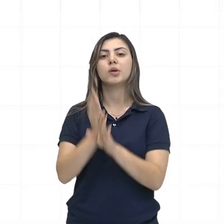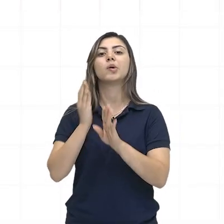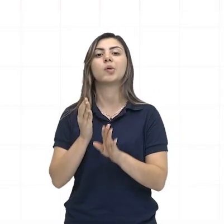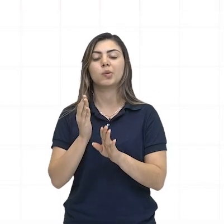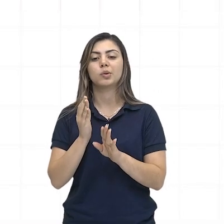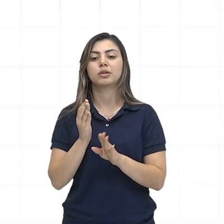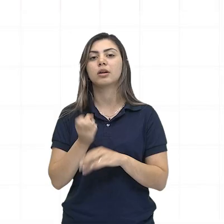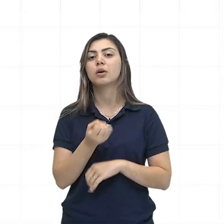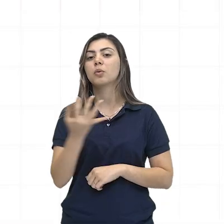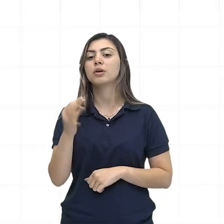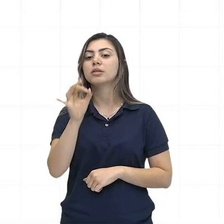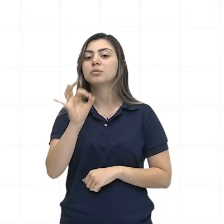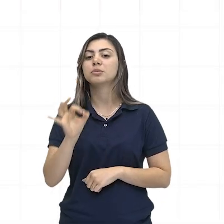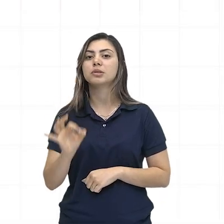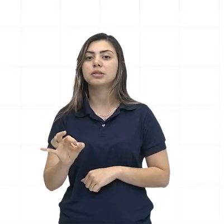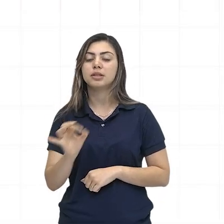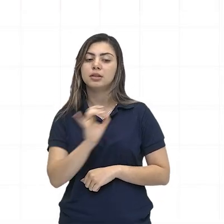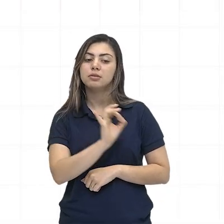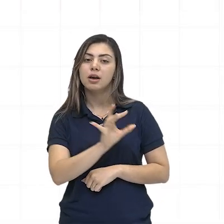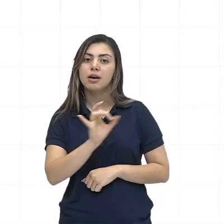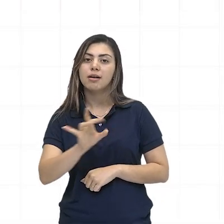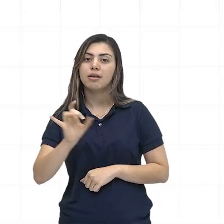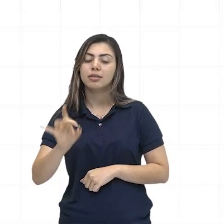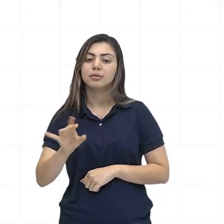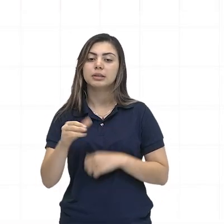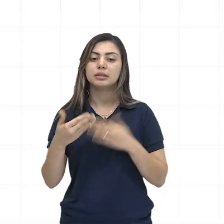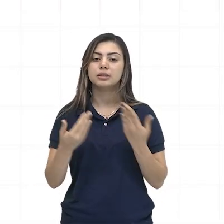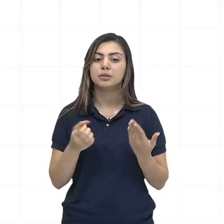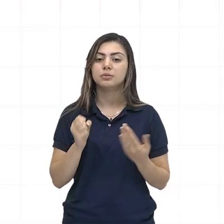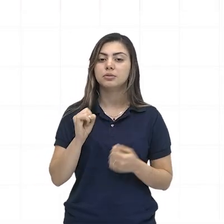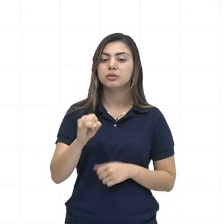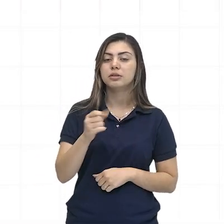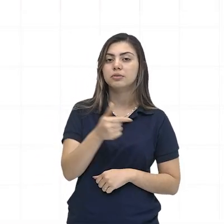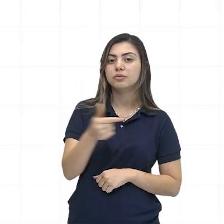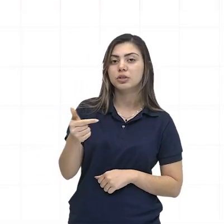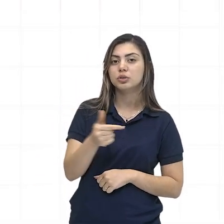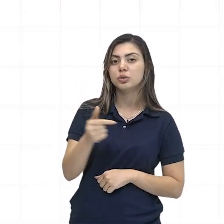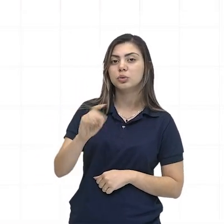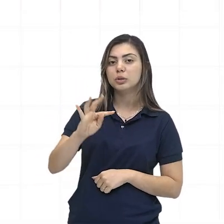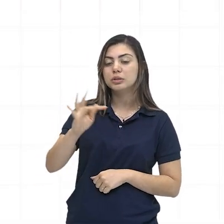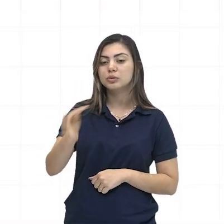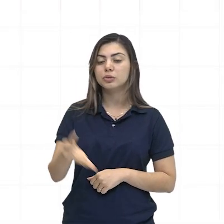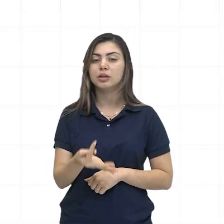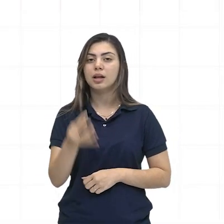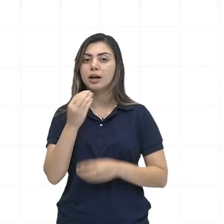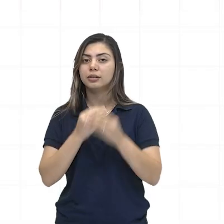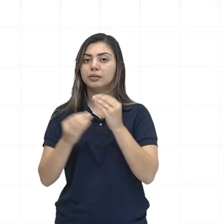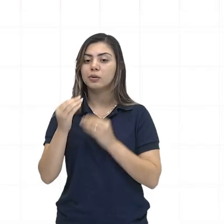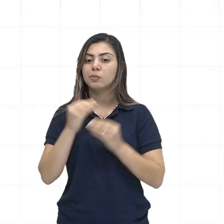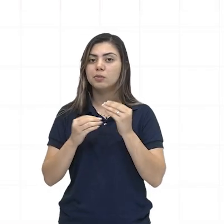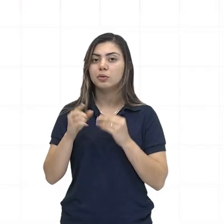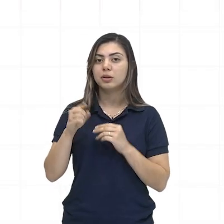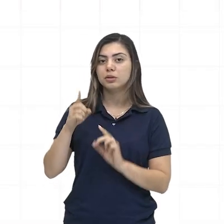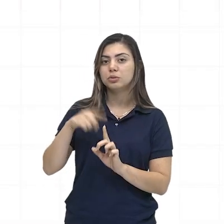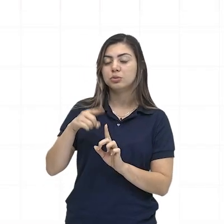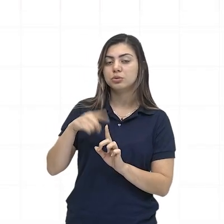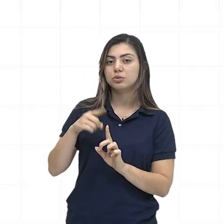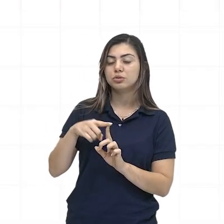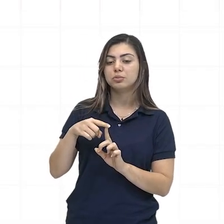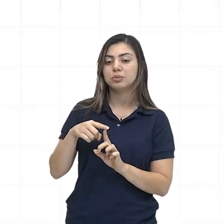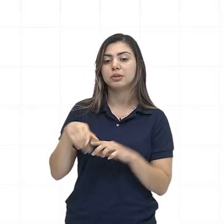aqui quantos por cento equivale aqui. Então, se 22 toneladas são consumidas nesse período, então eu tenho que